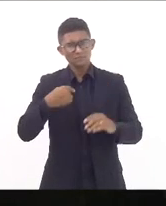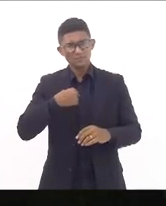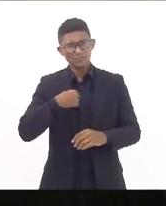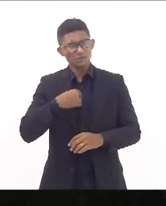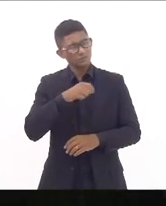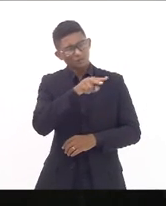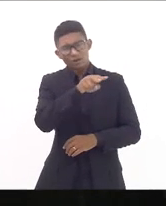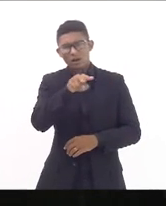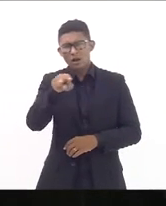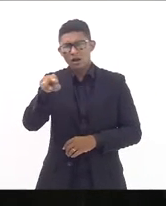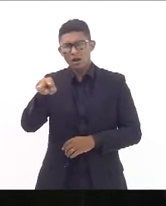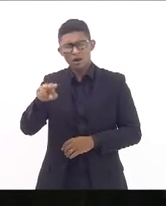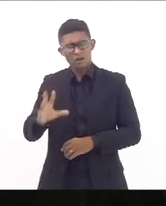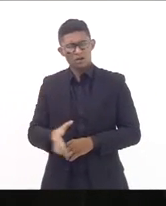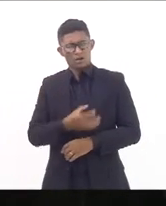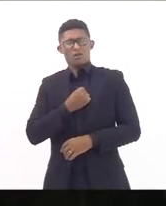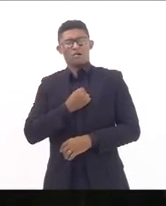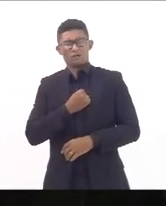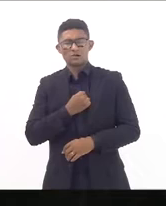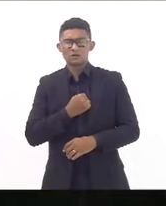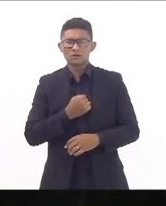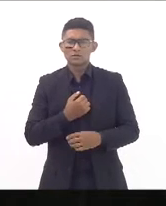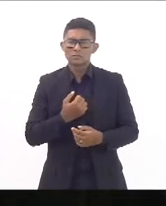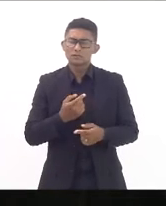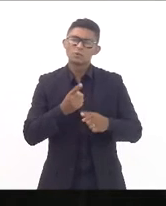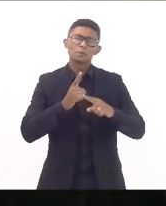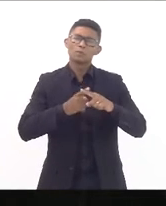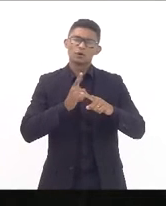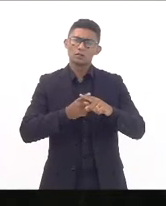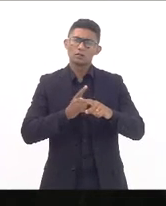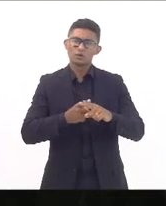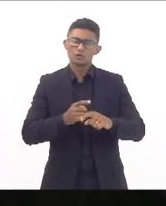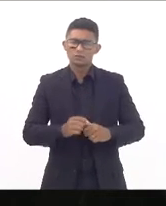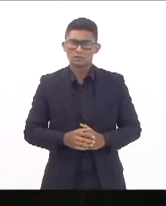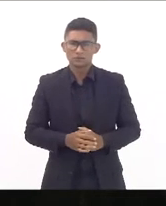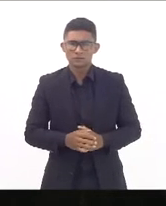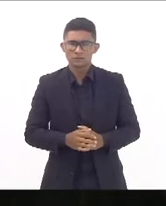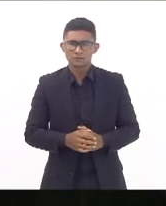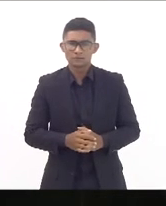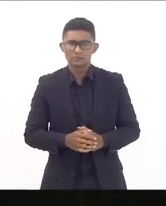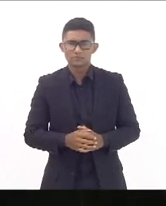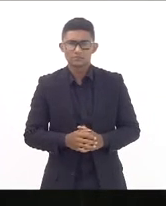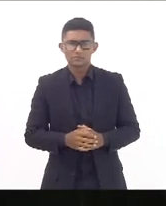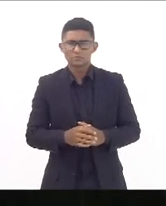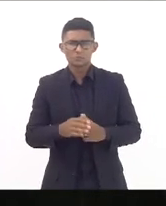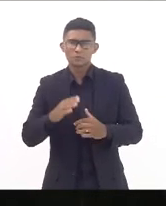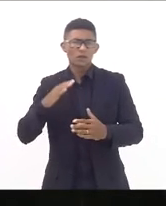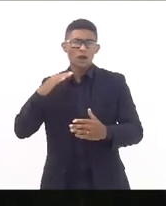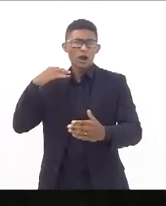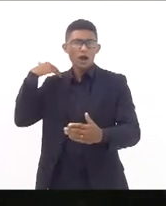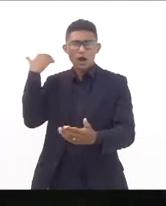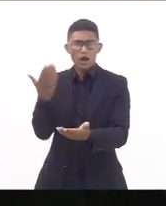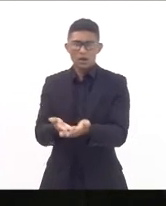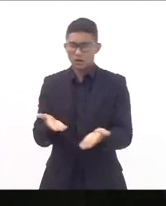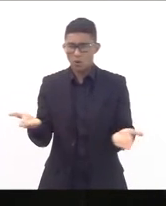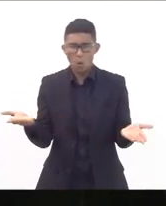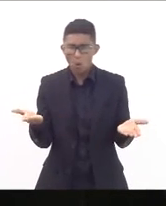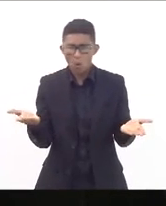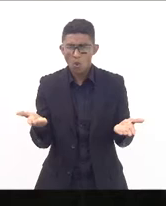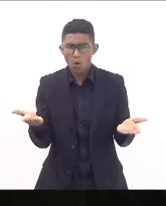chocado quando verifico que ainda nos dias